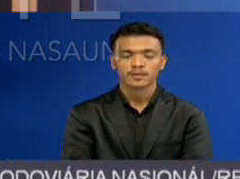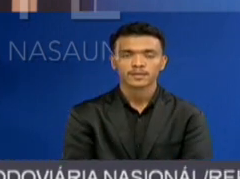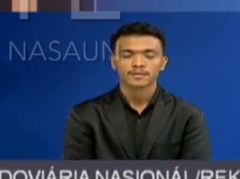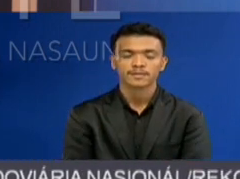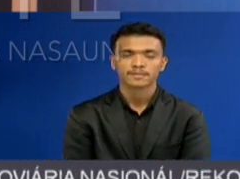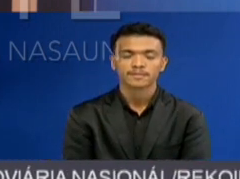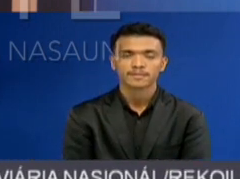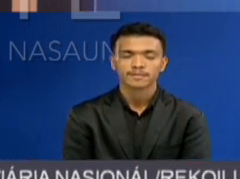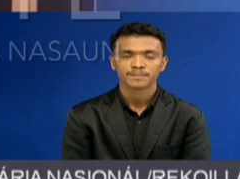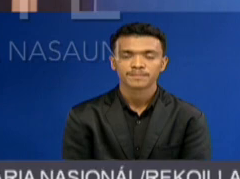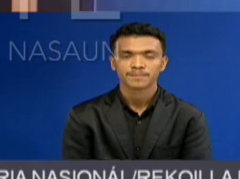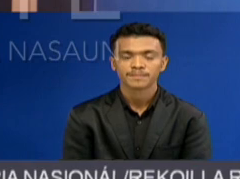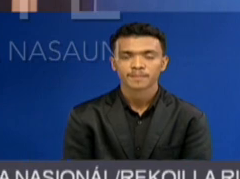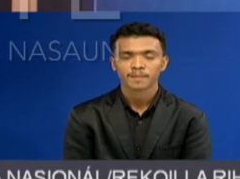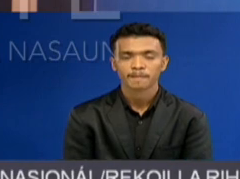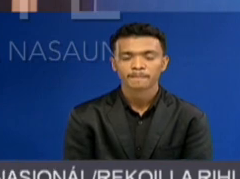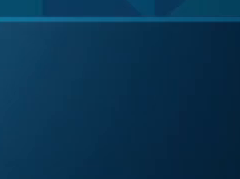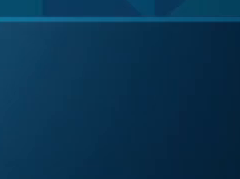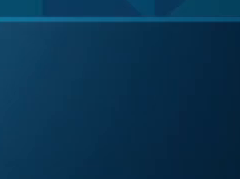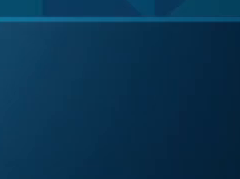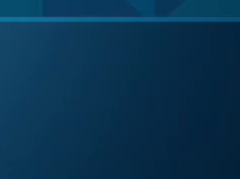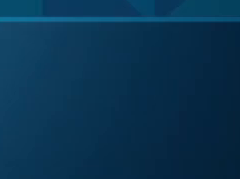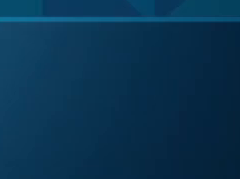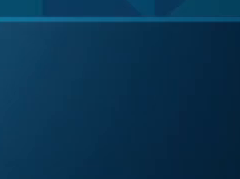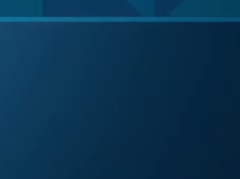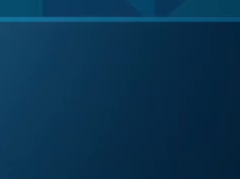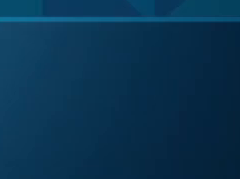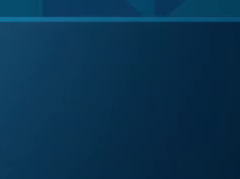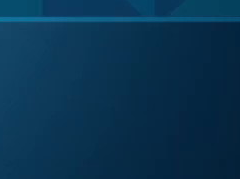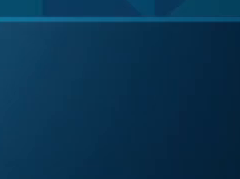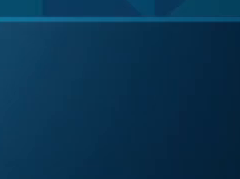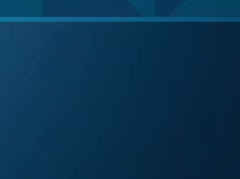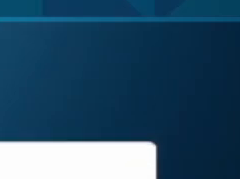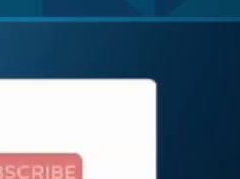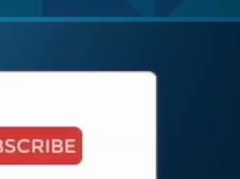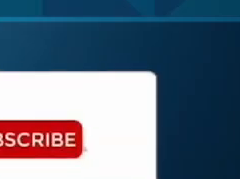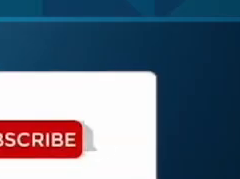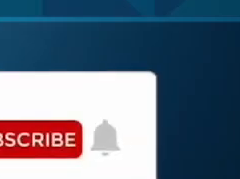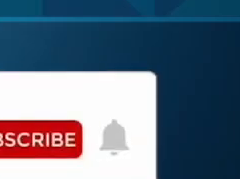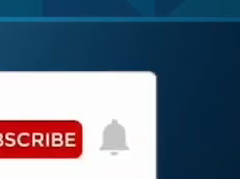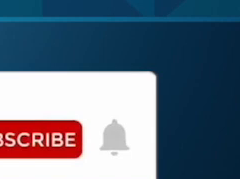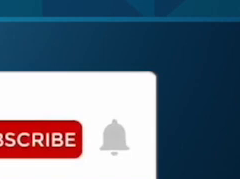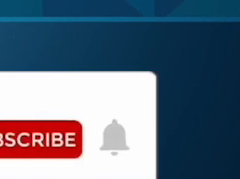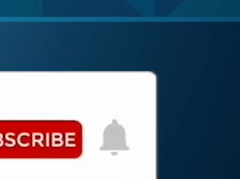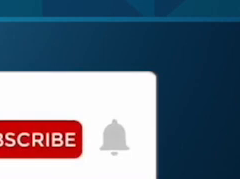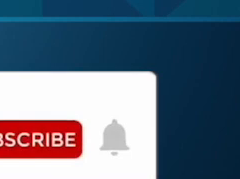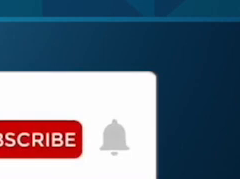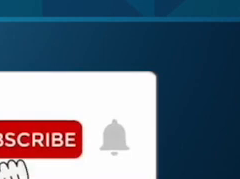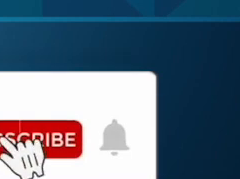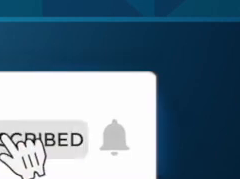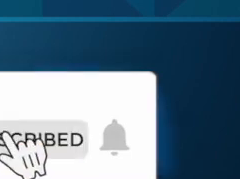estúdio central, onde acompanha a informação, será selo, Tirmai. Atu retang informação factuais no atuais, keta